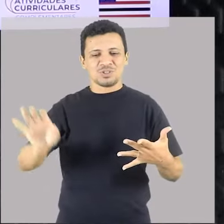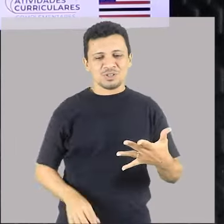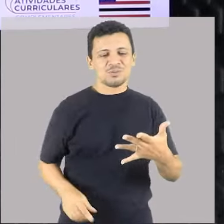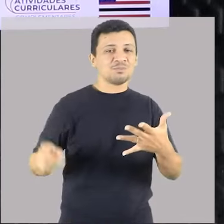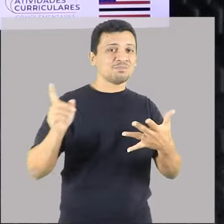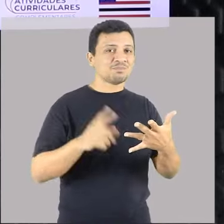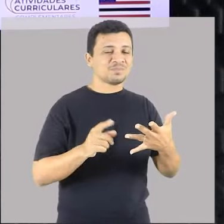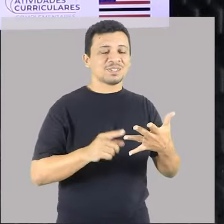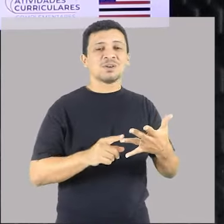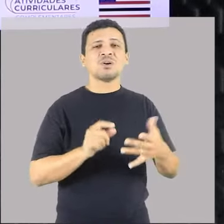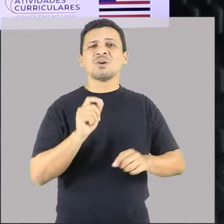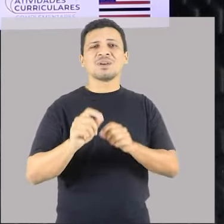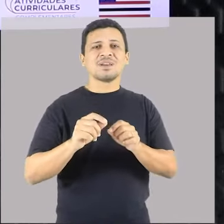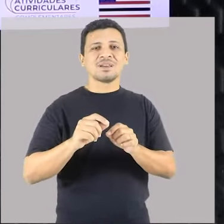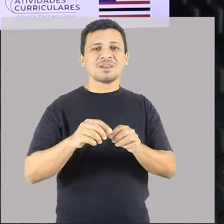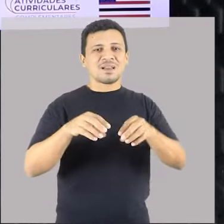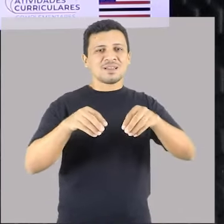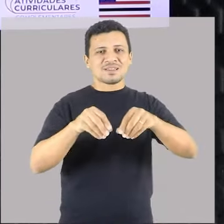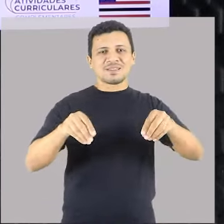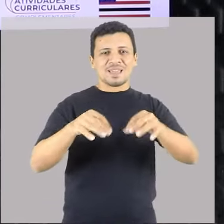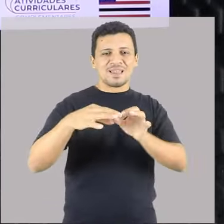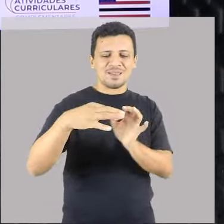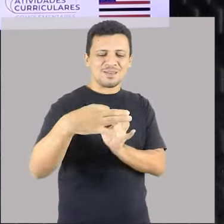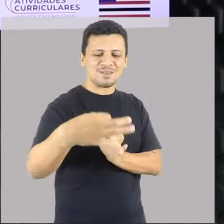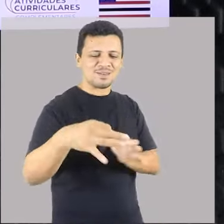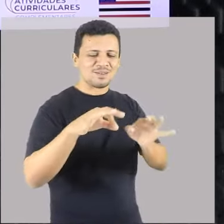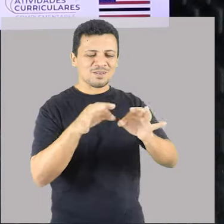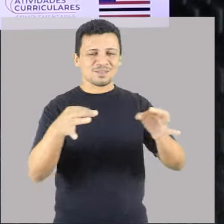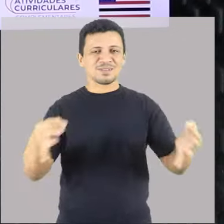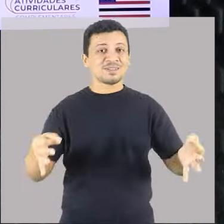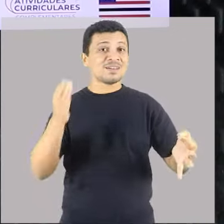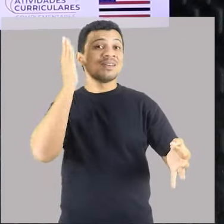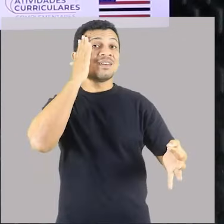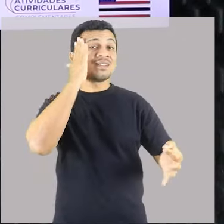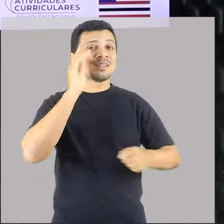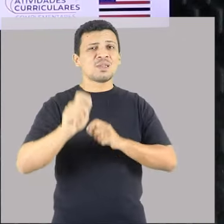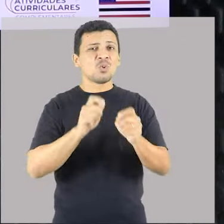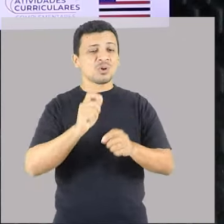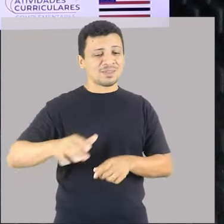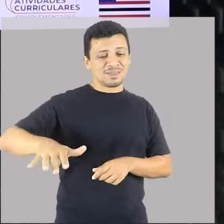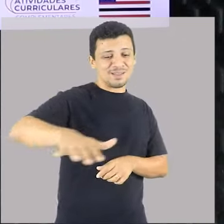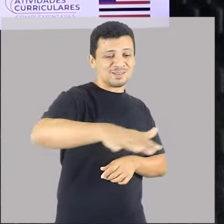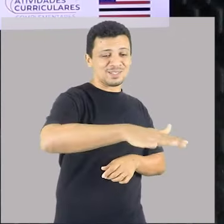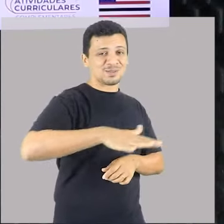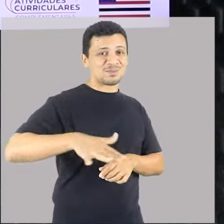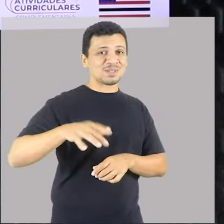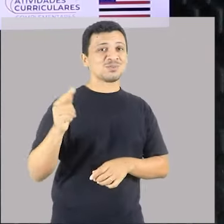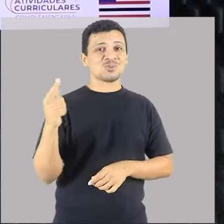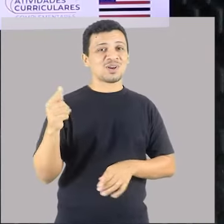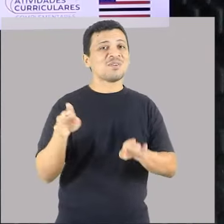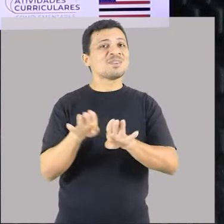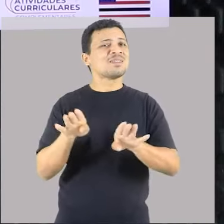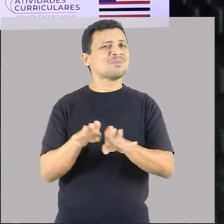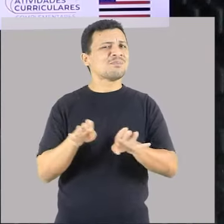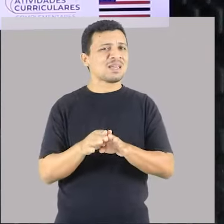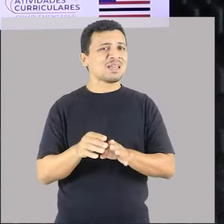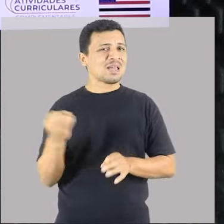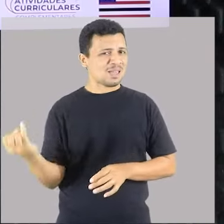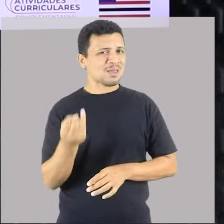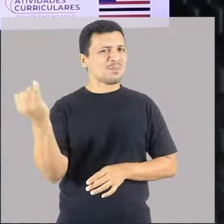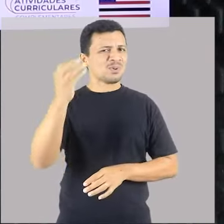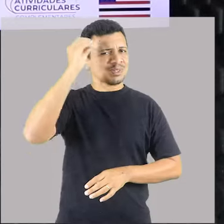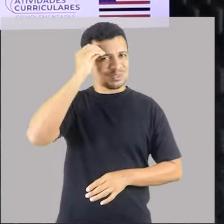assim entender né O que é esse espaço geográfico e claro a importância desse espaço para o conhecimento